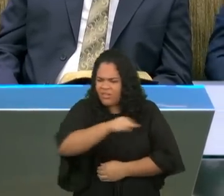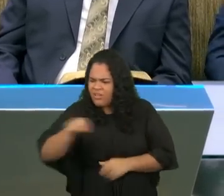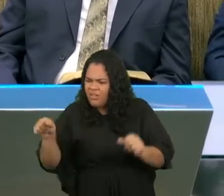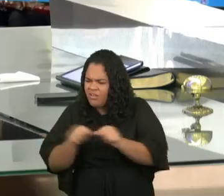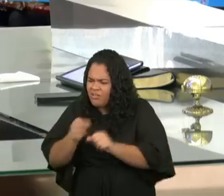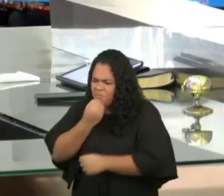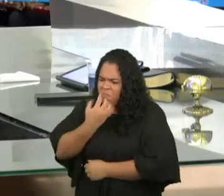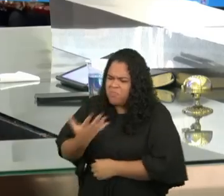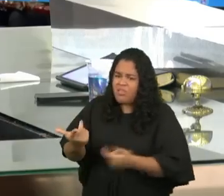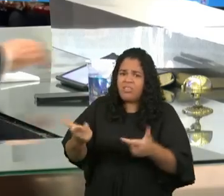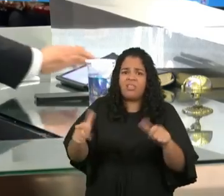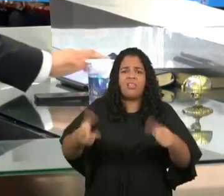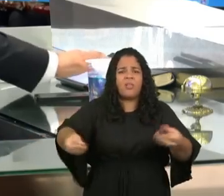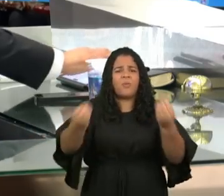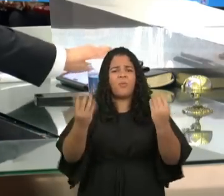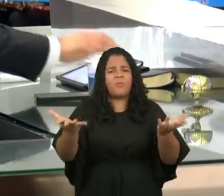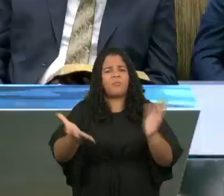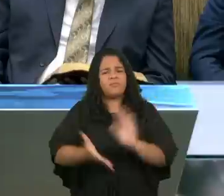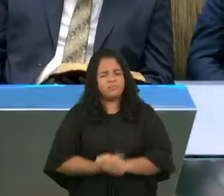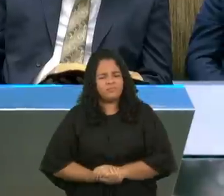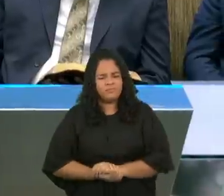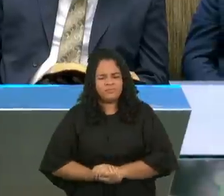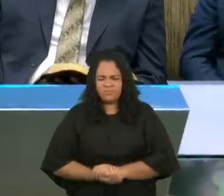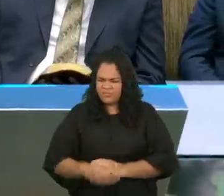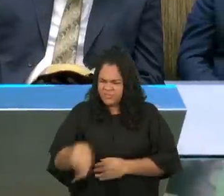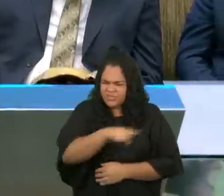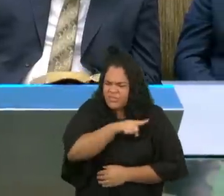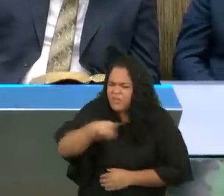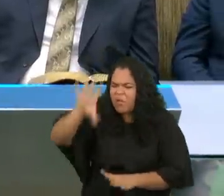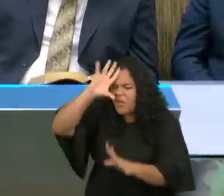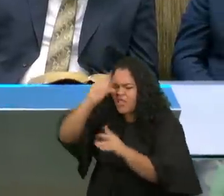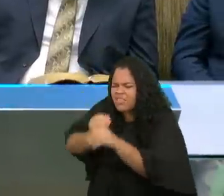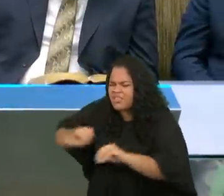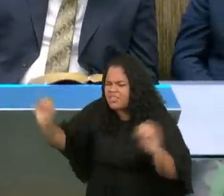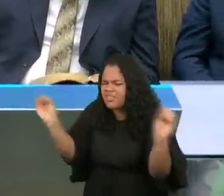em Deus. Acaso não tem conhecimentos que praticam